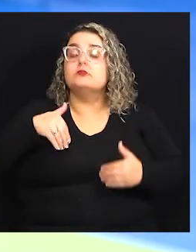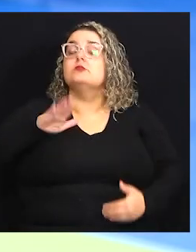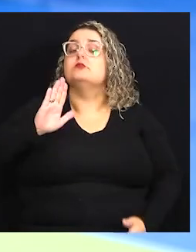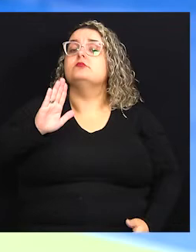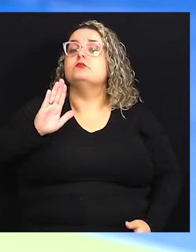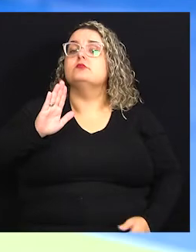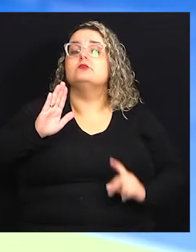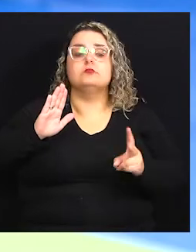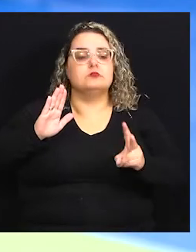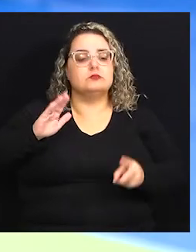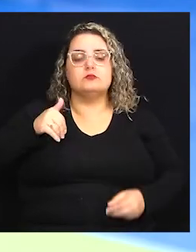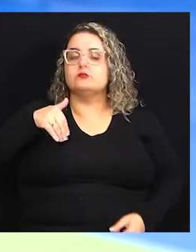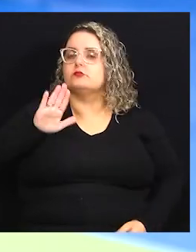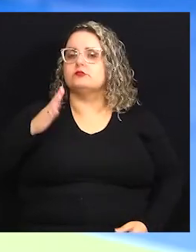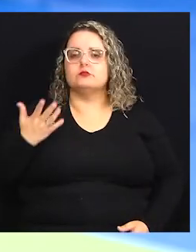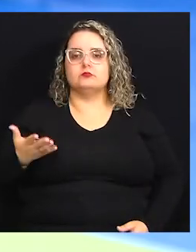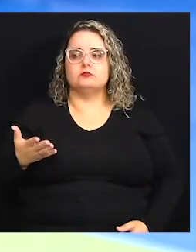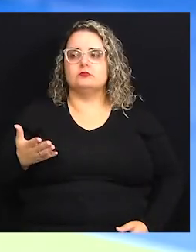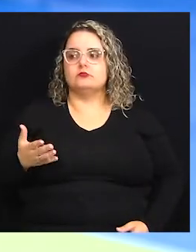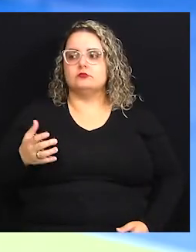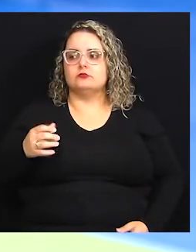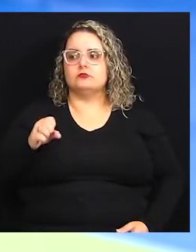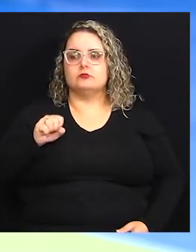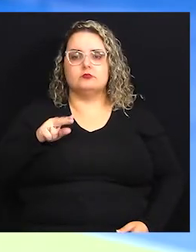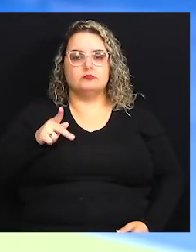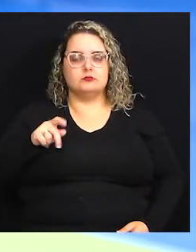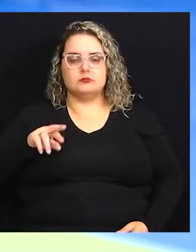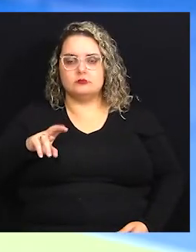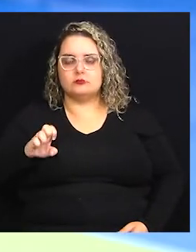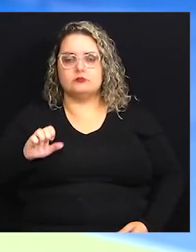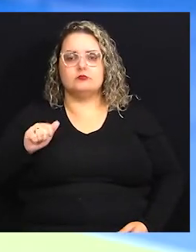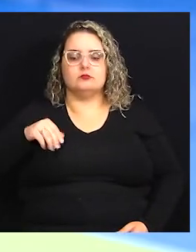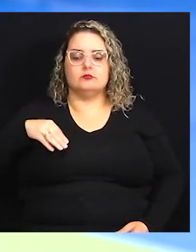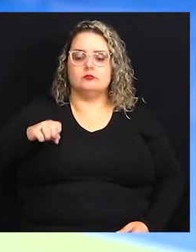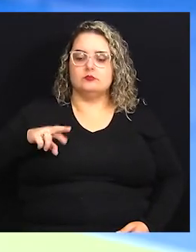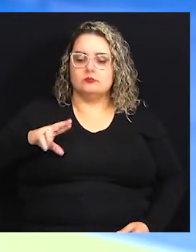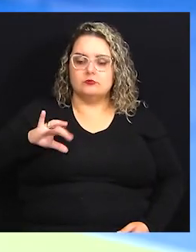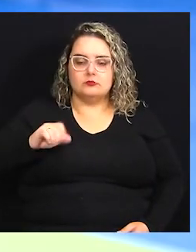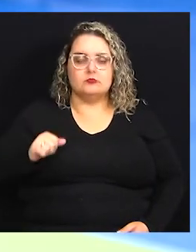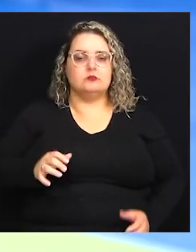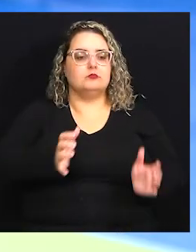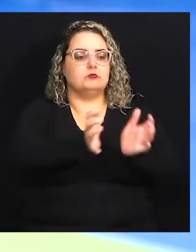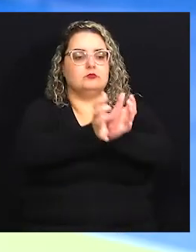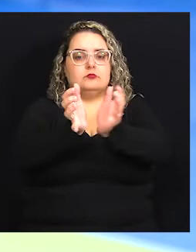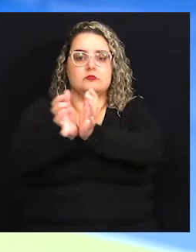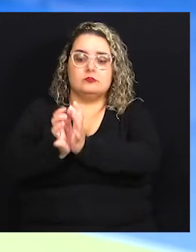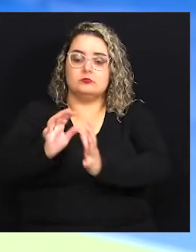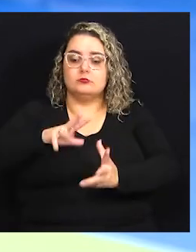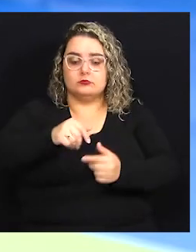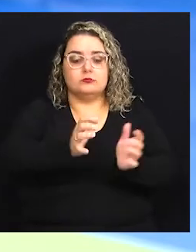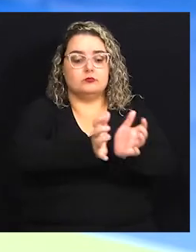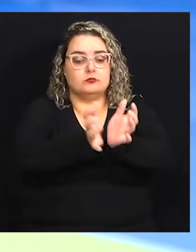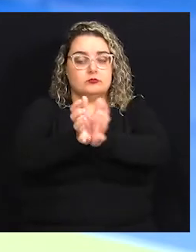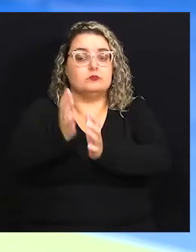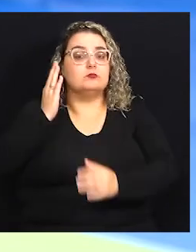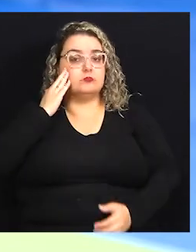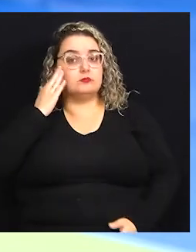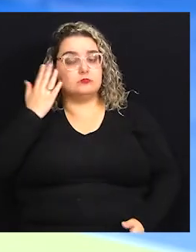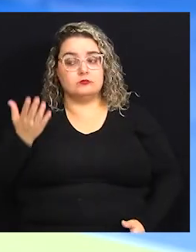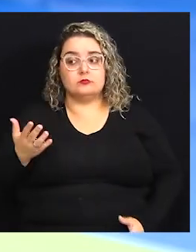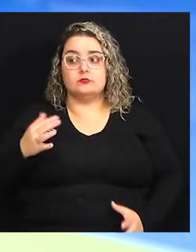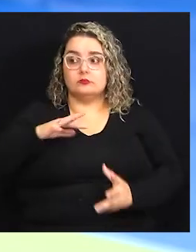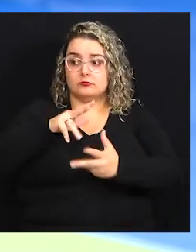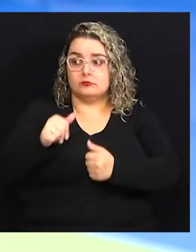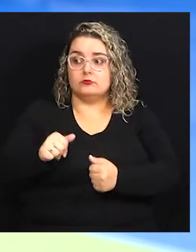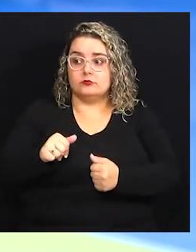Quero algo a mais. Sabe, jogar um sul-americano de clubes, mundial de clubes, entendeu? E quando eu